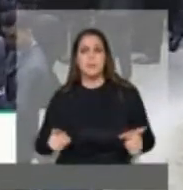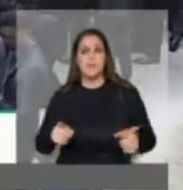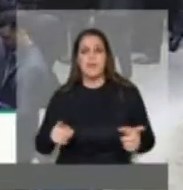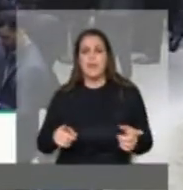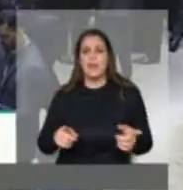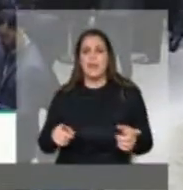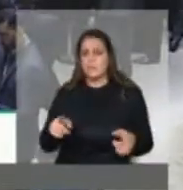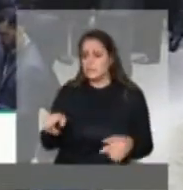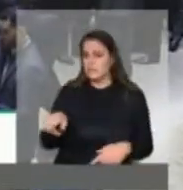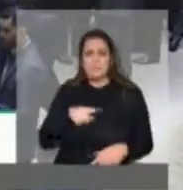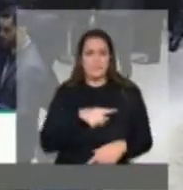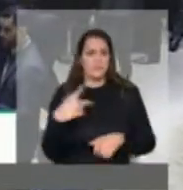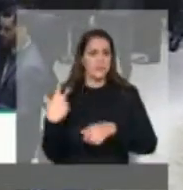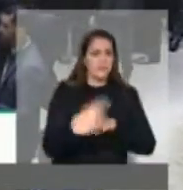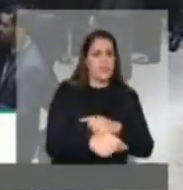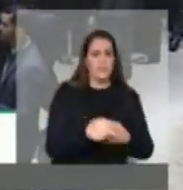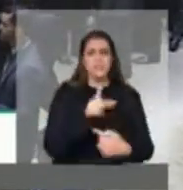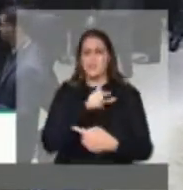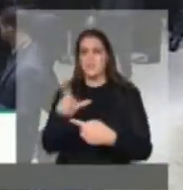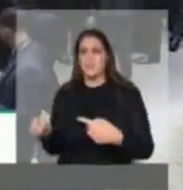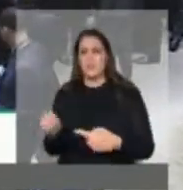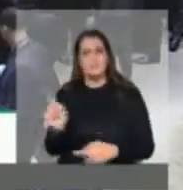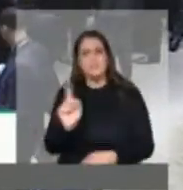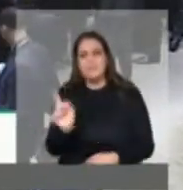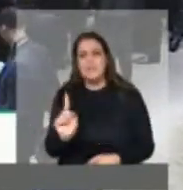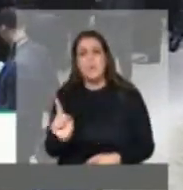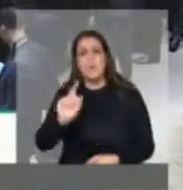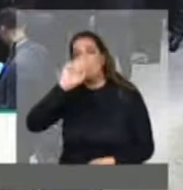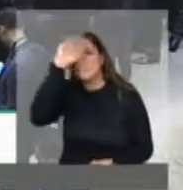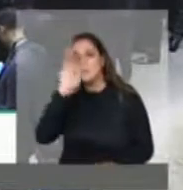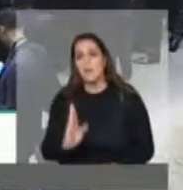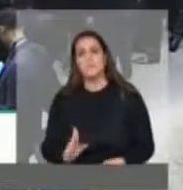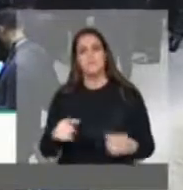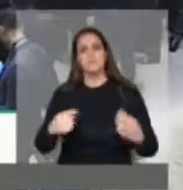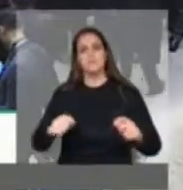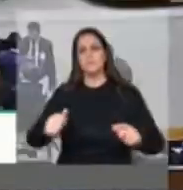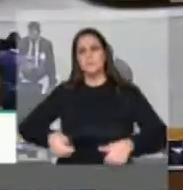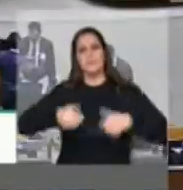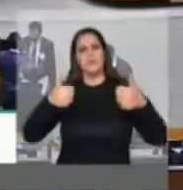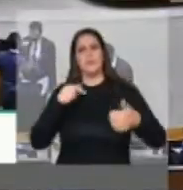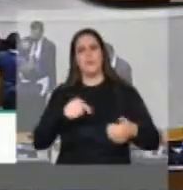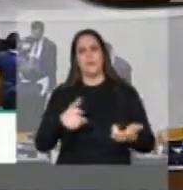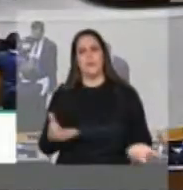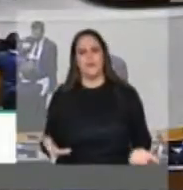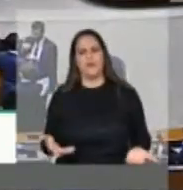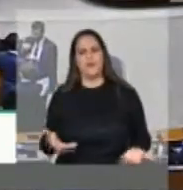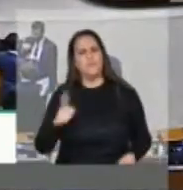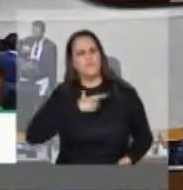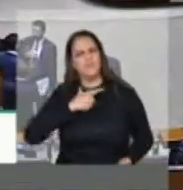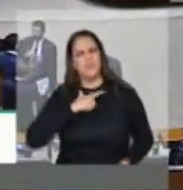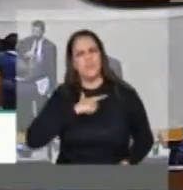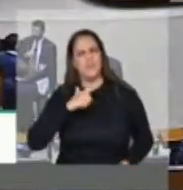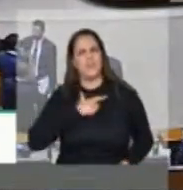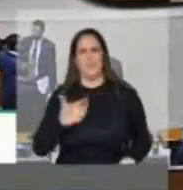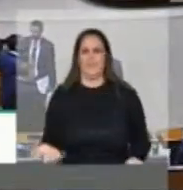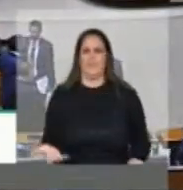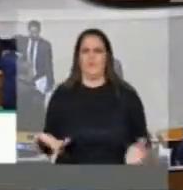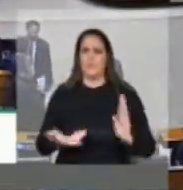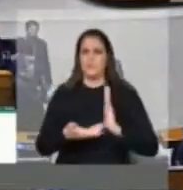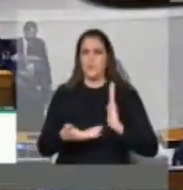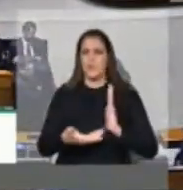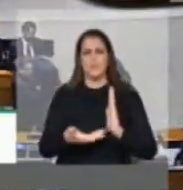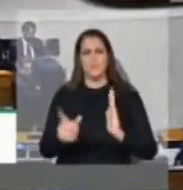denúncia apresentada pela Procuradoria-Geral da República contra o presidente Michel Temer, do PMDB, pelo crime